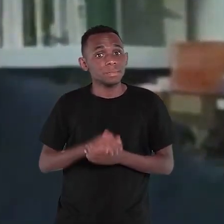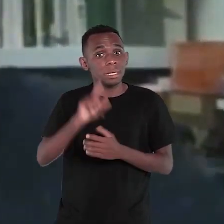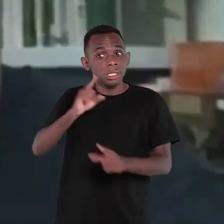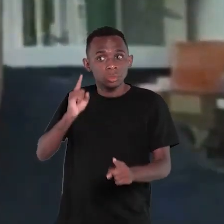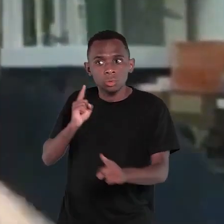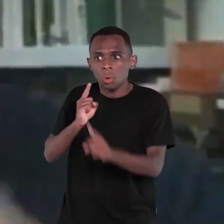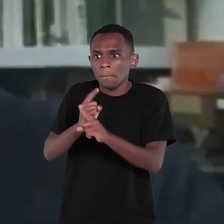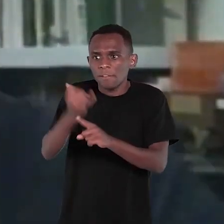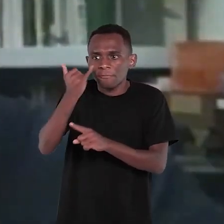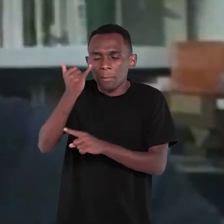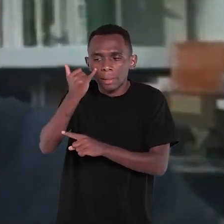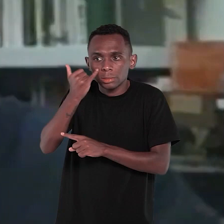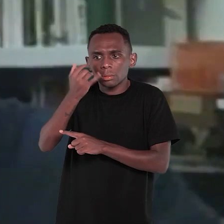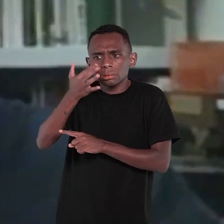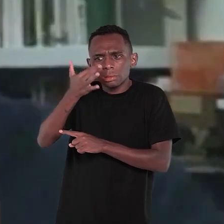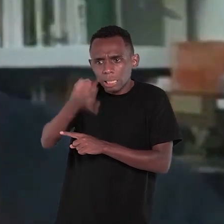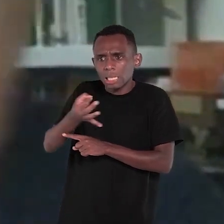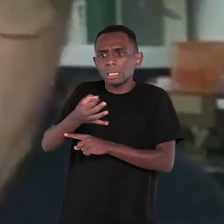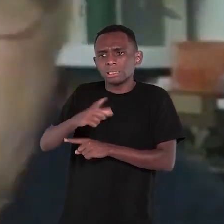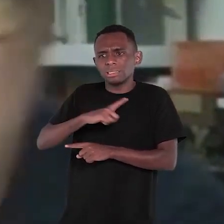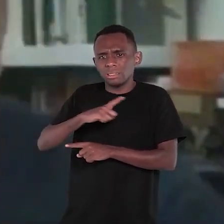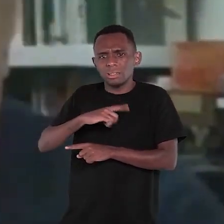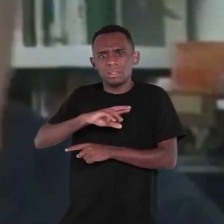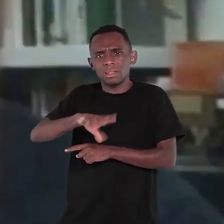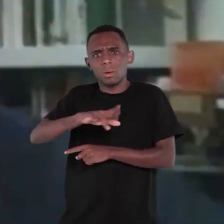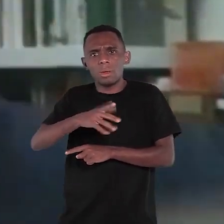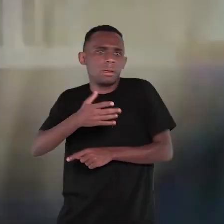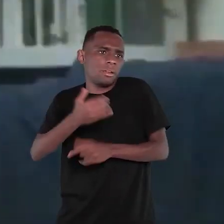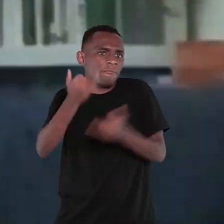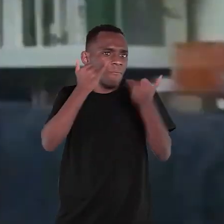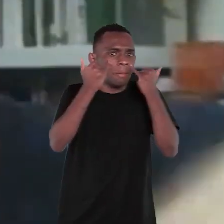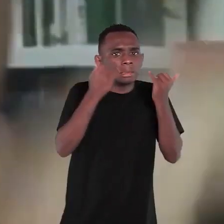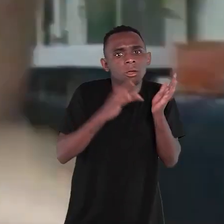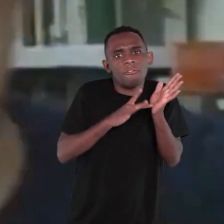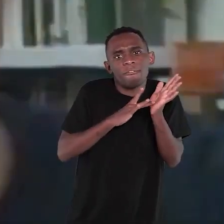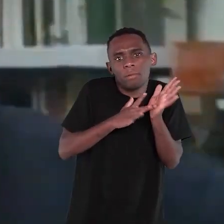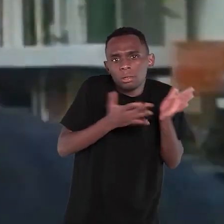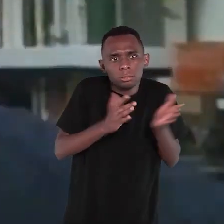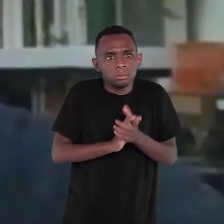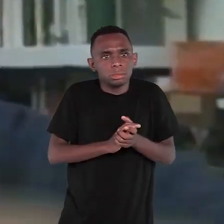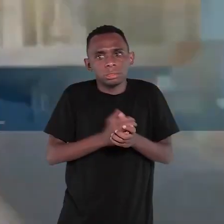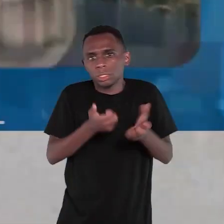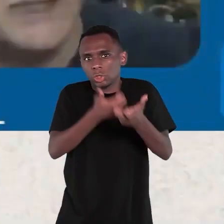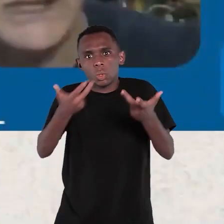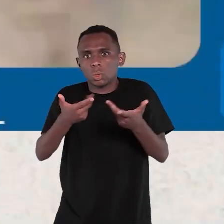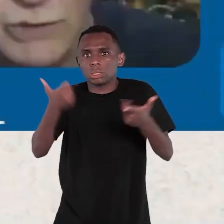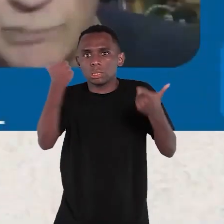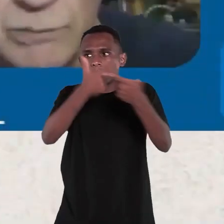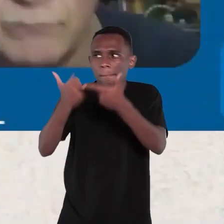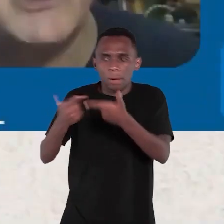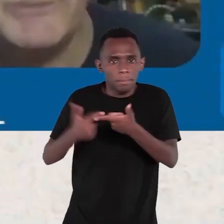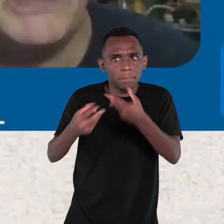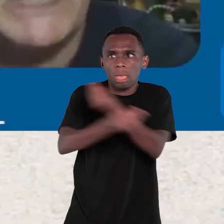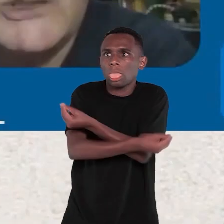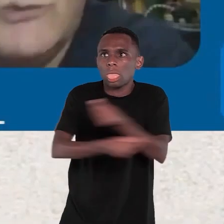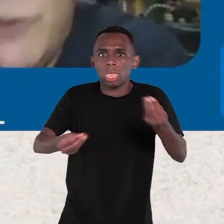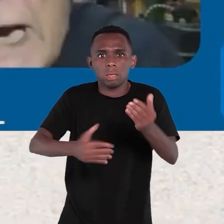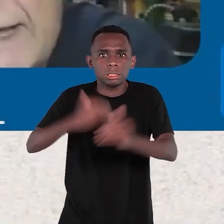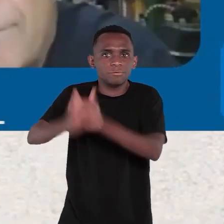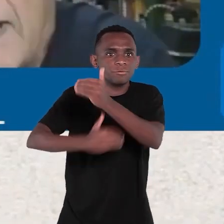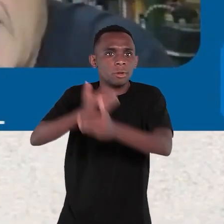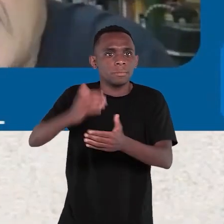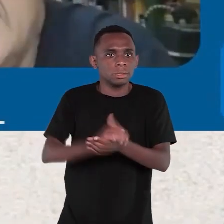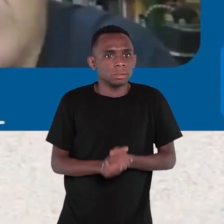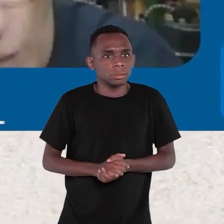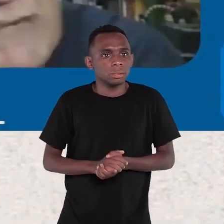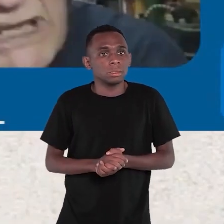Para buscar a informação que me interessa mesmo, e não cair em fake news e todas essas maluquices que estão se multiplicando por